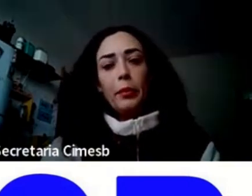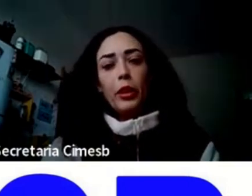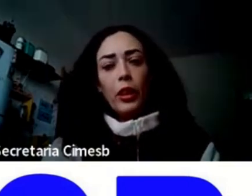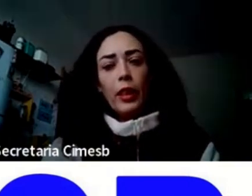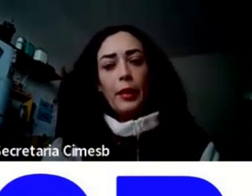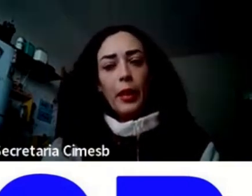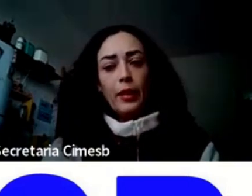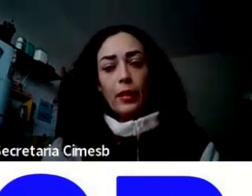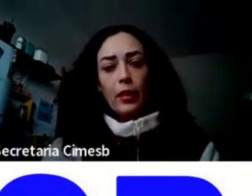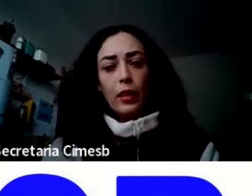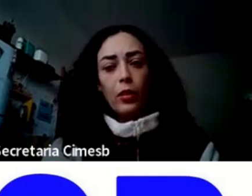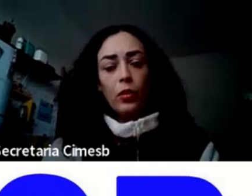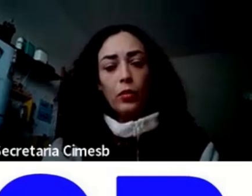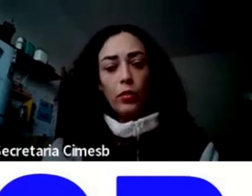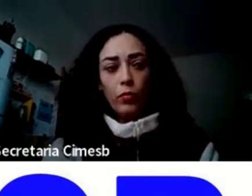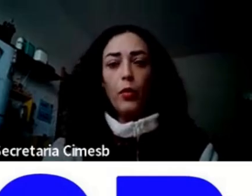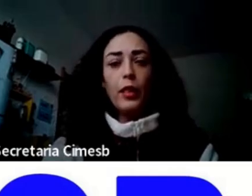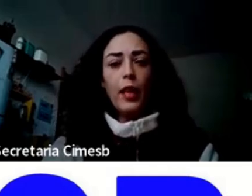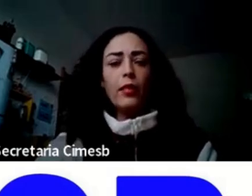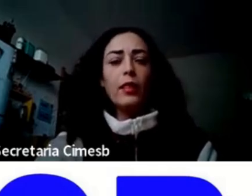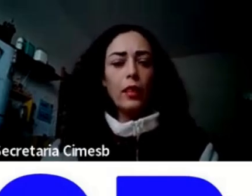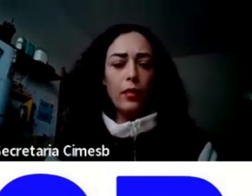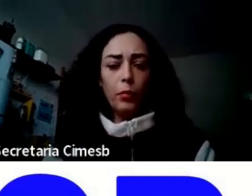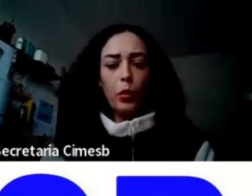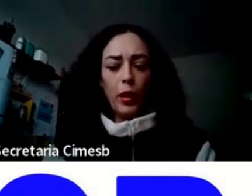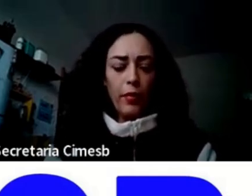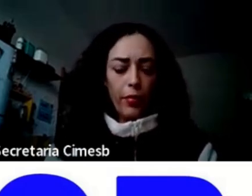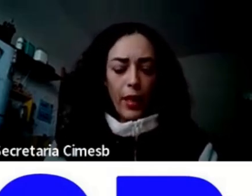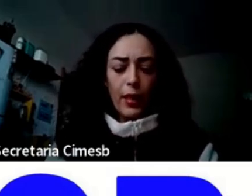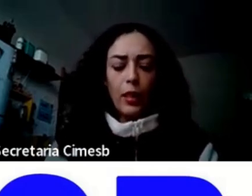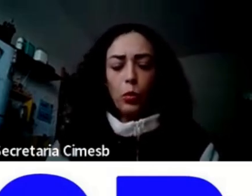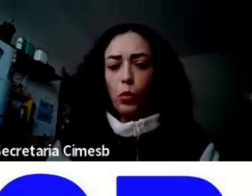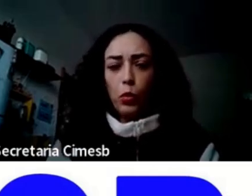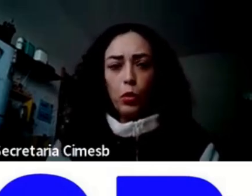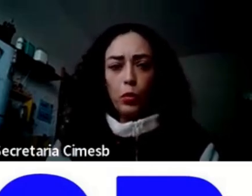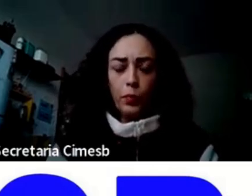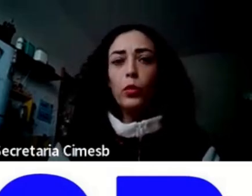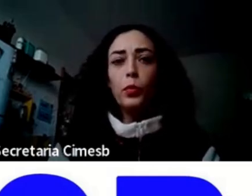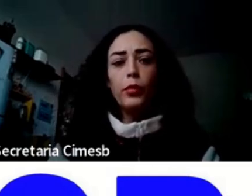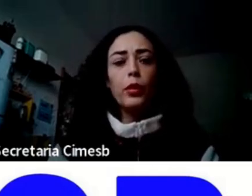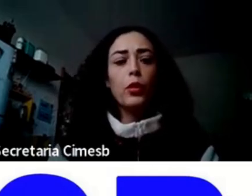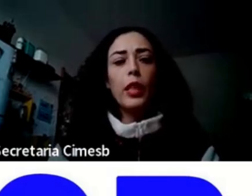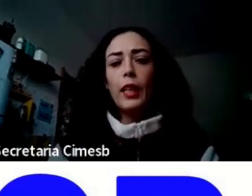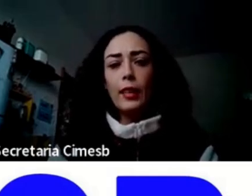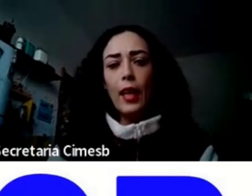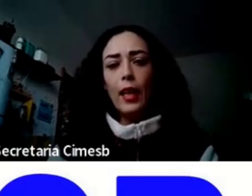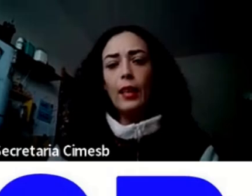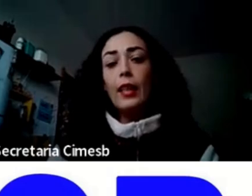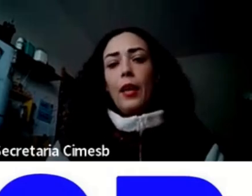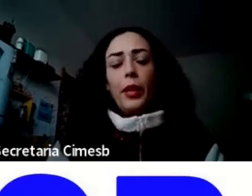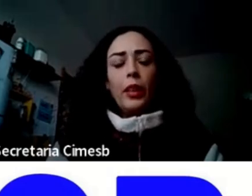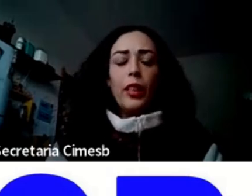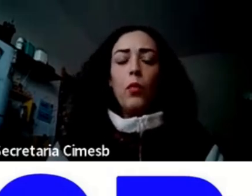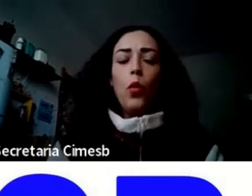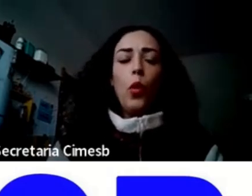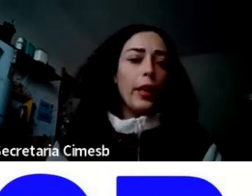como intérprete de Libras, então eu entendo assim um pouco da minha vivência que o surdo, quando o professor chega na sala